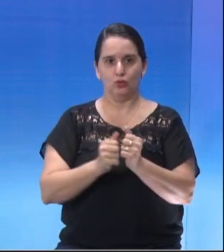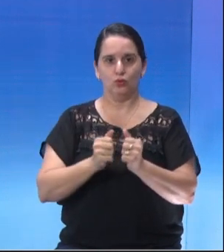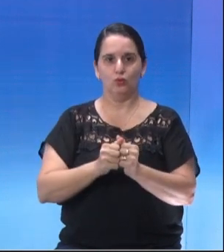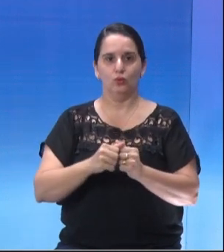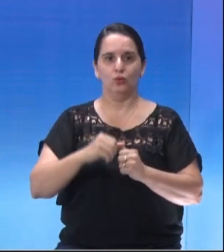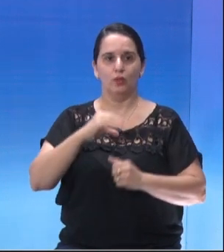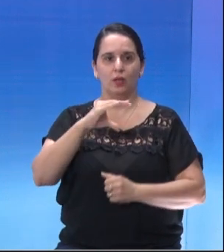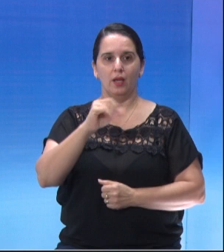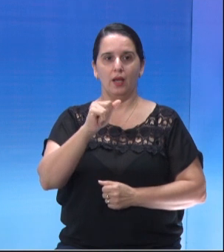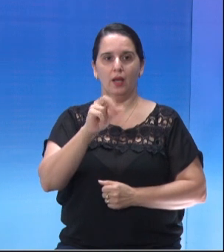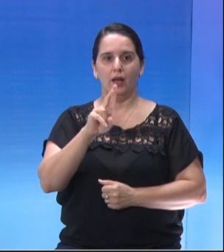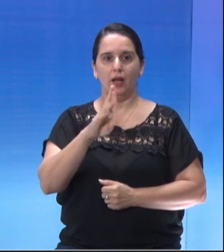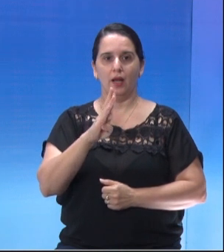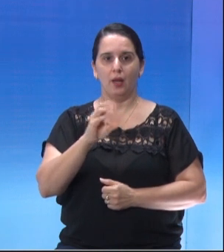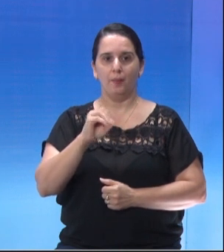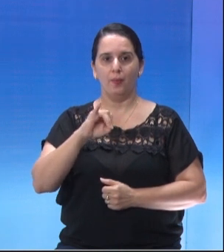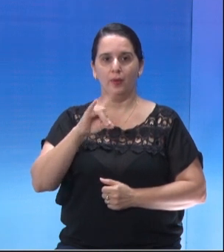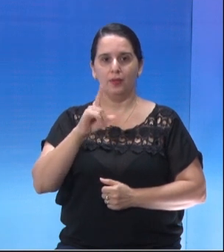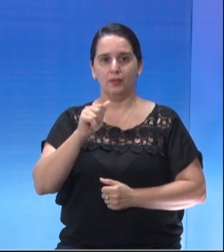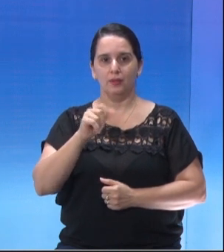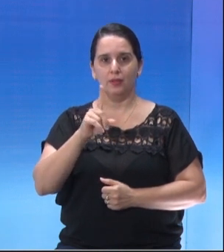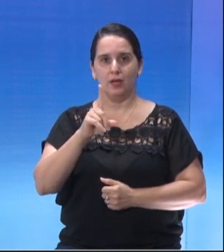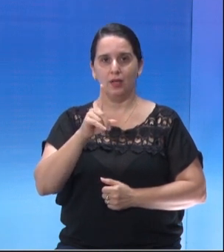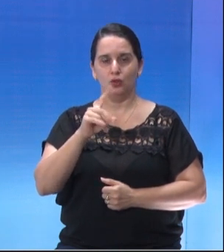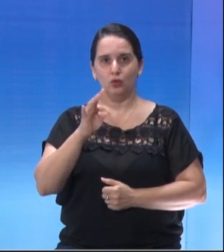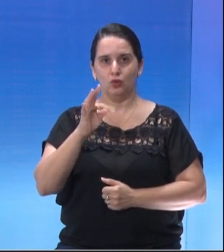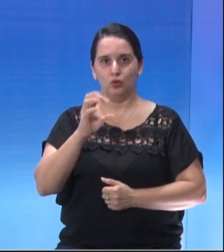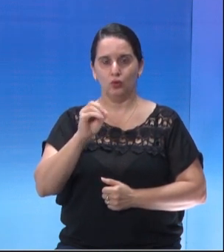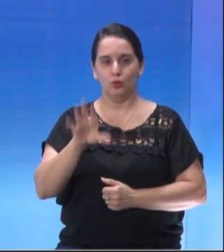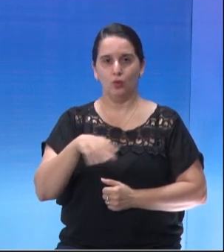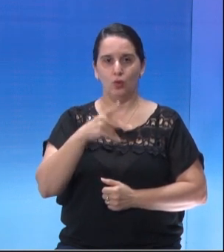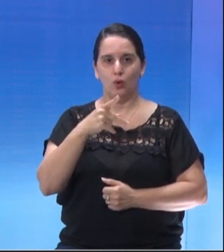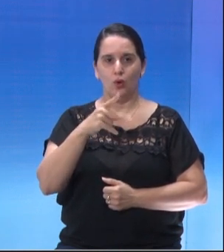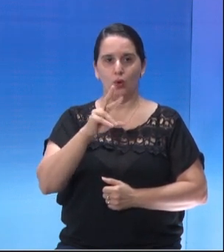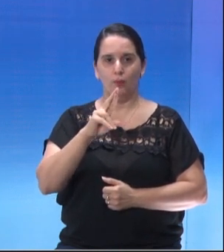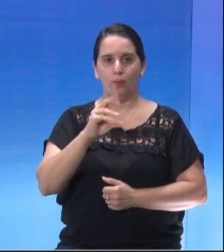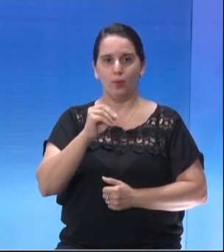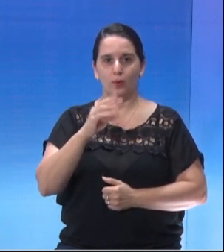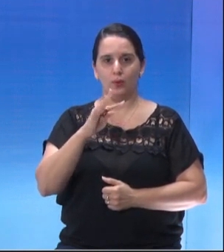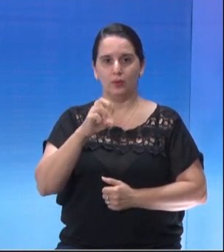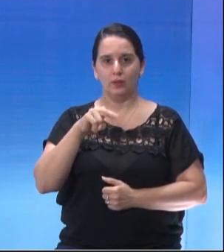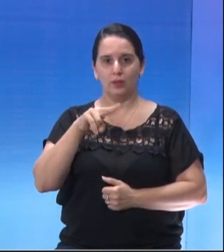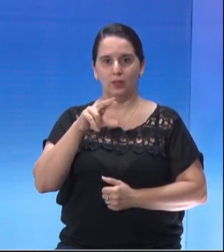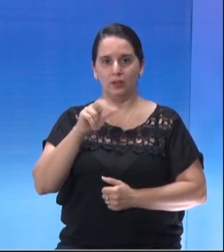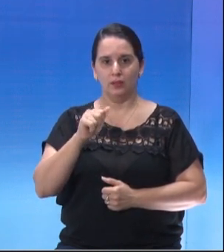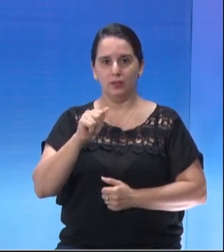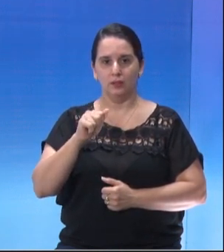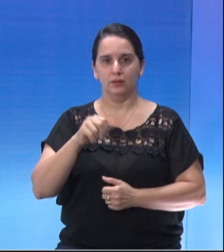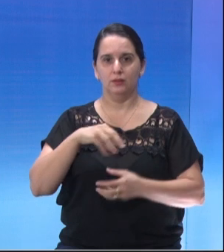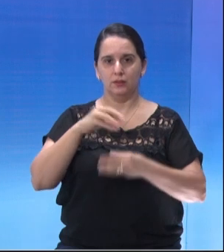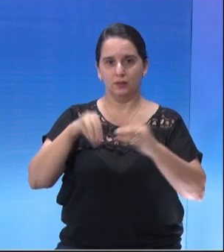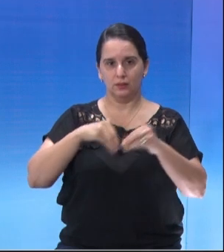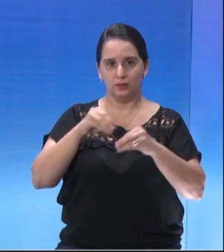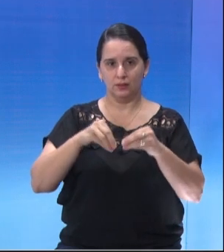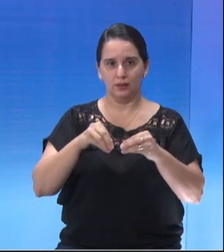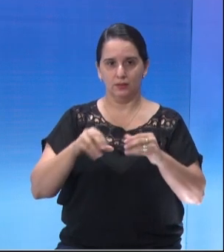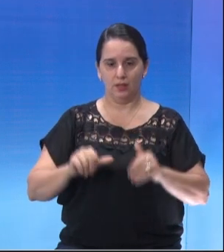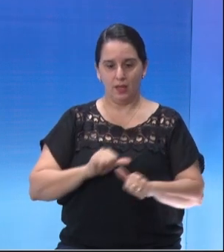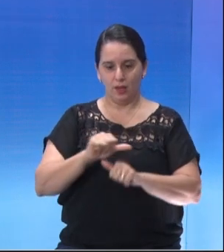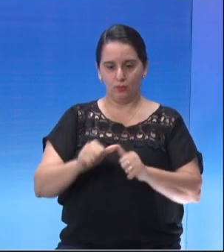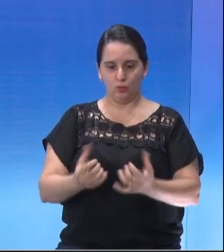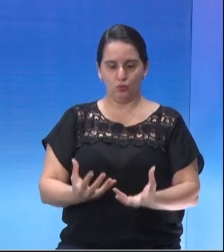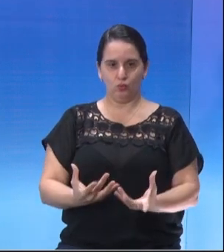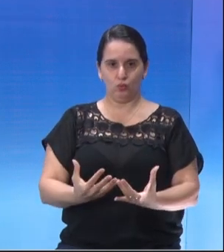carboidratos, proteínas e sais minerais. Cientificamente, sabe-se que essa mudança de cor na